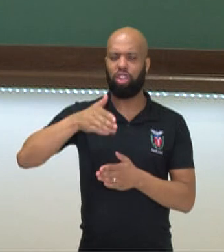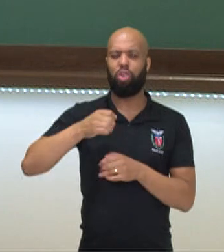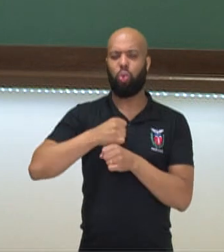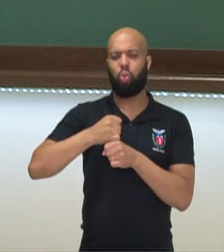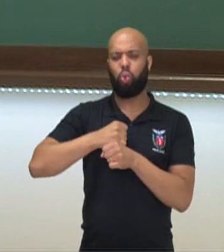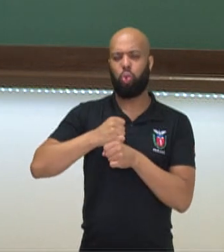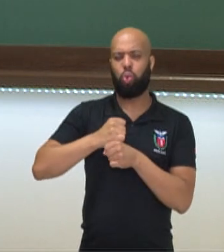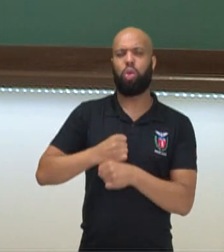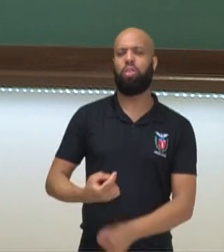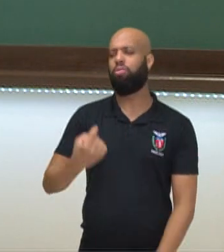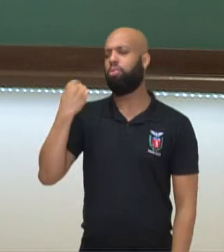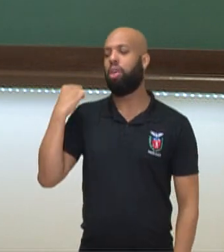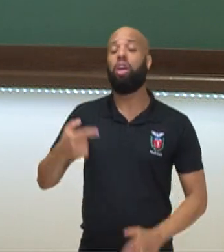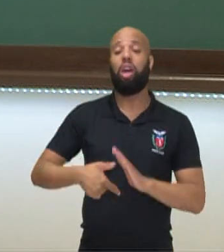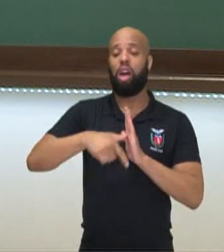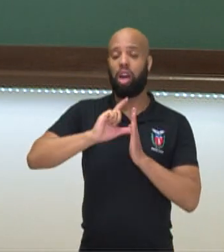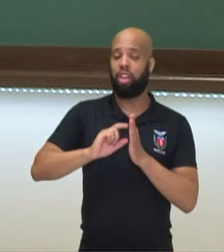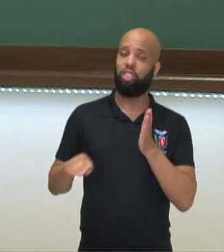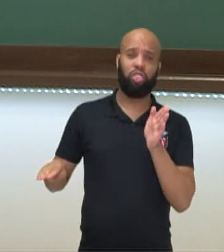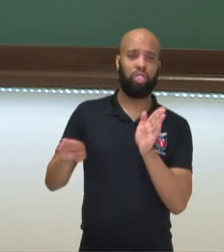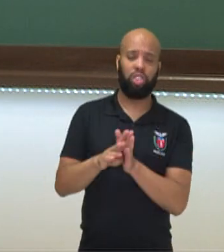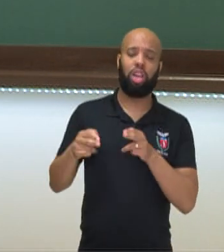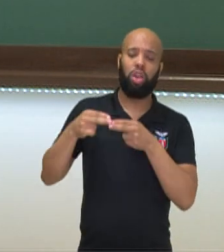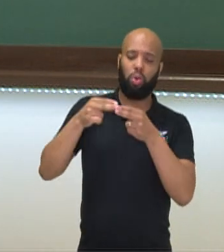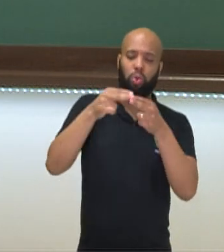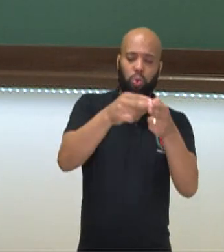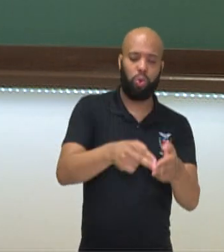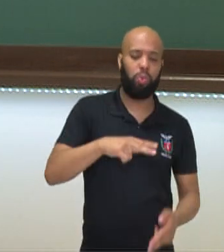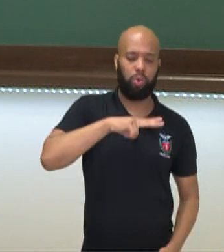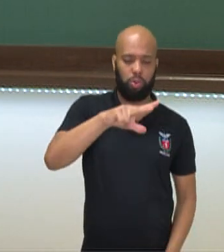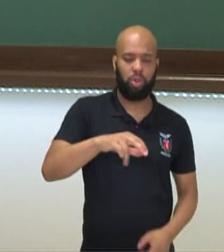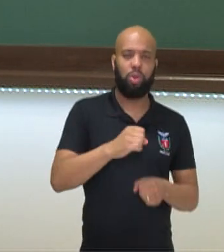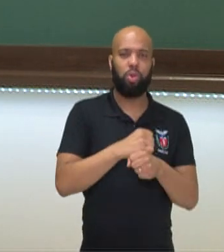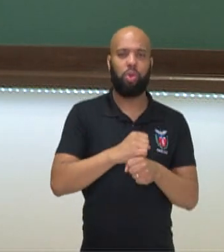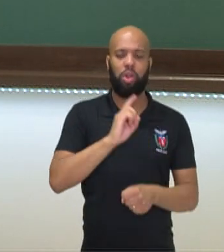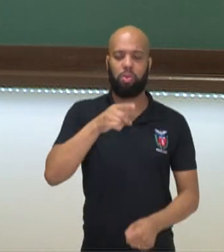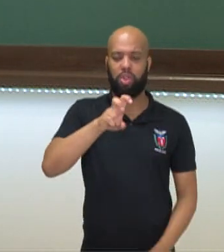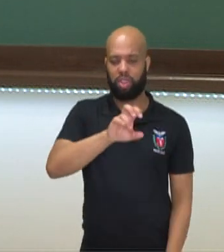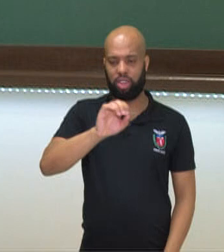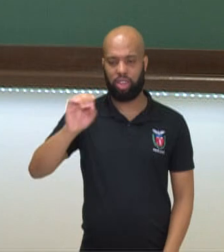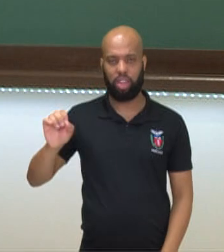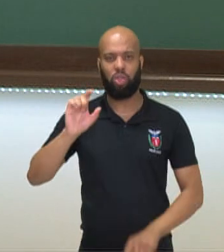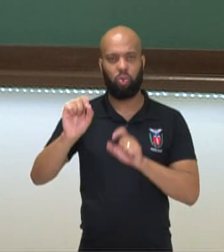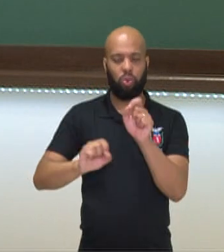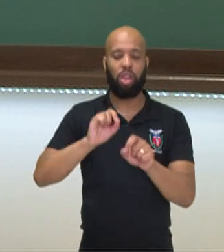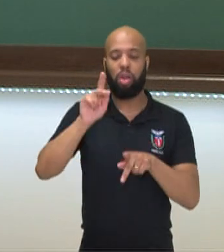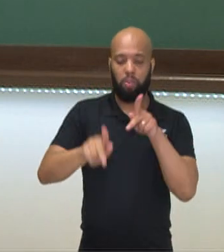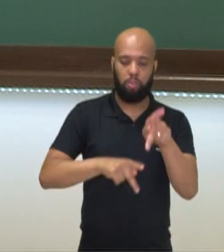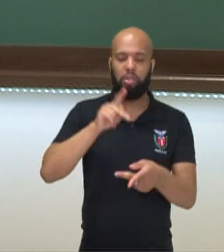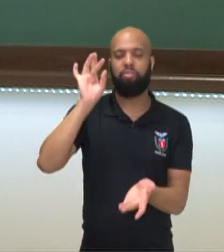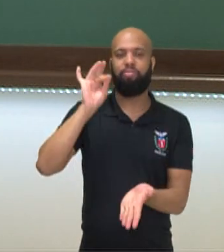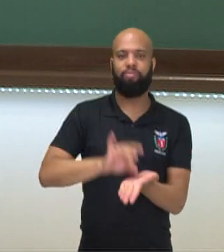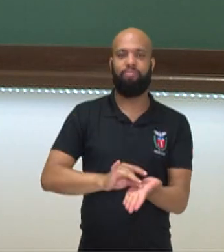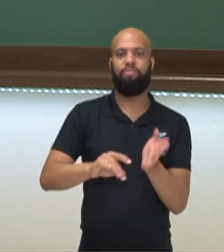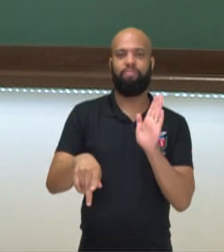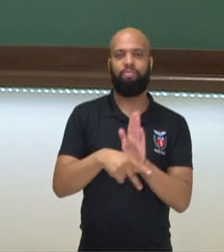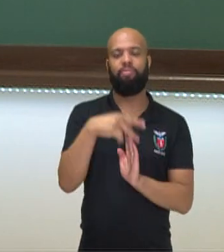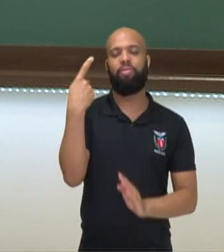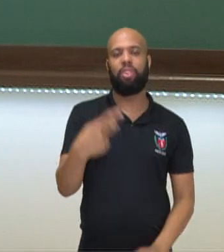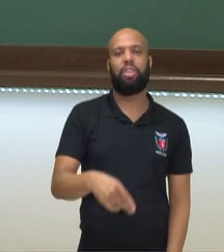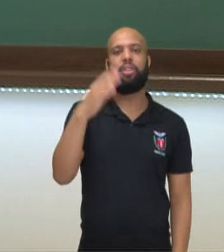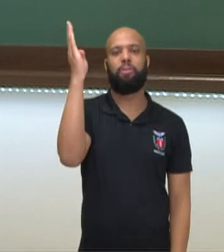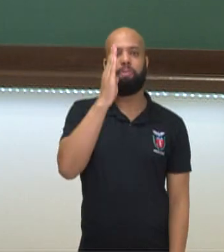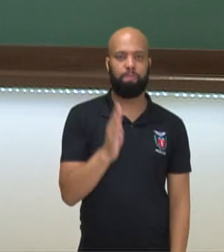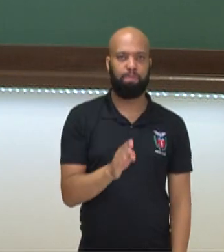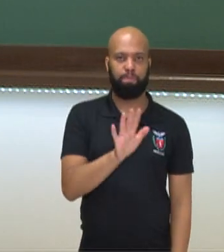anos, antes da chegada dos portugueses aqui em 1500. Então, os chamados povos originários